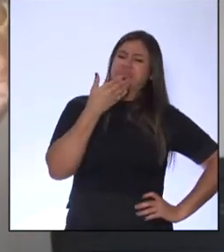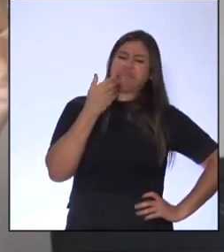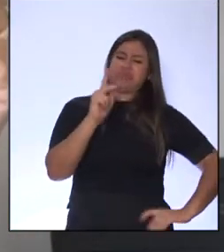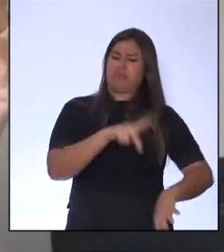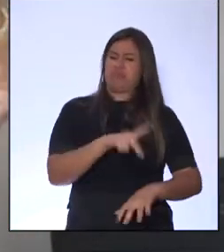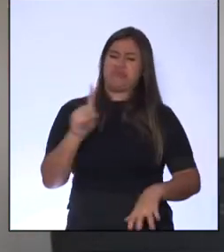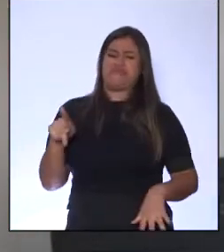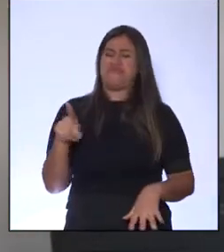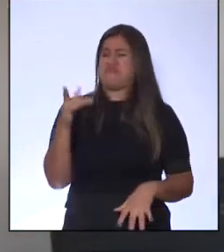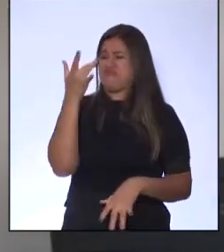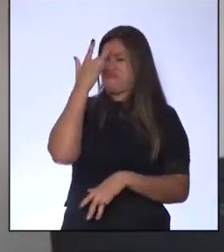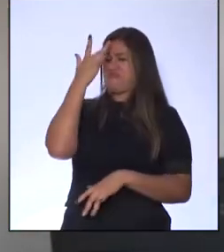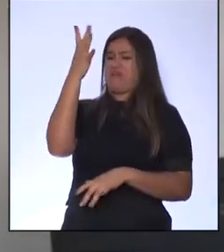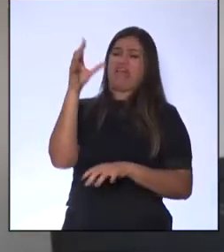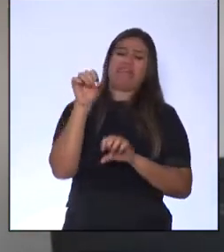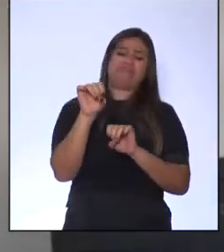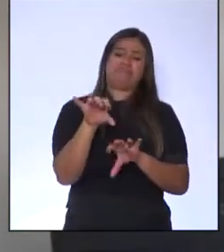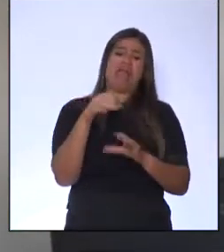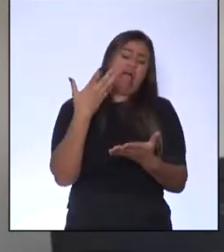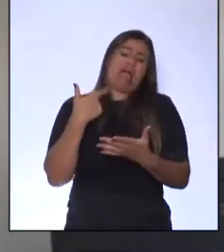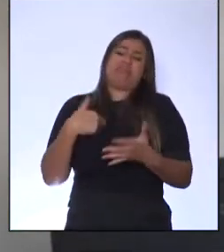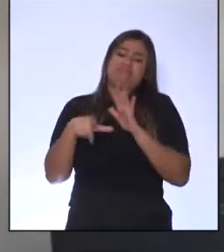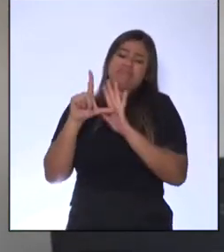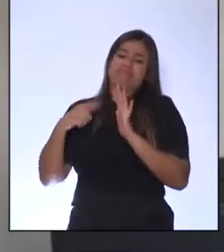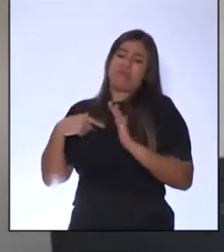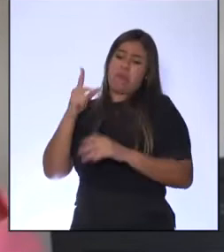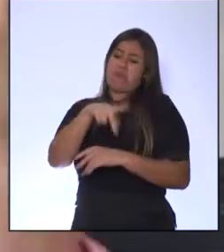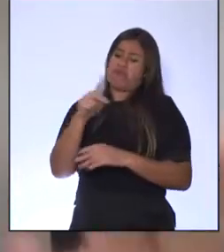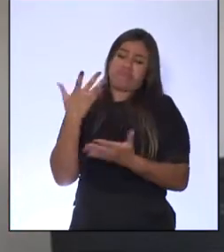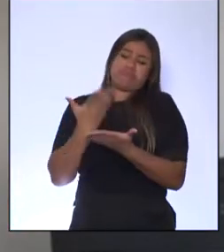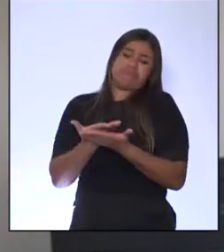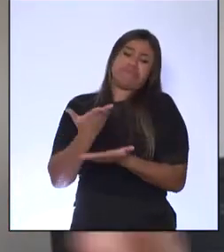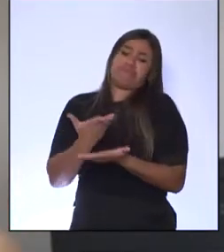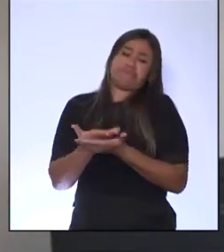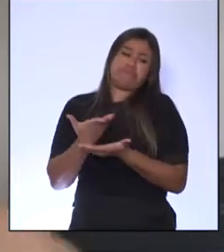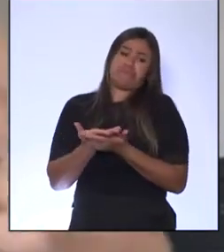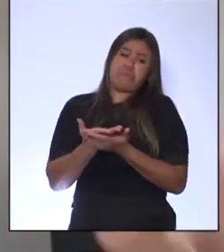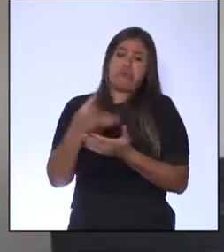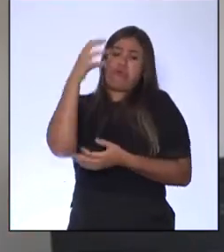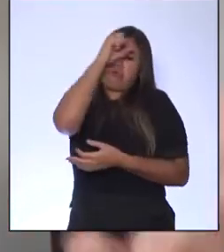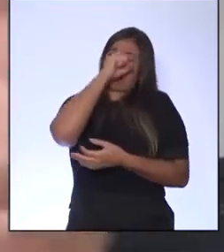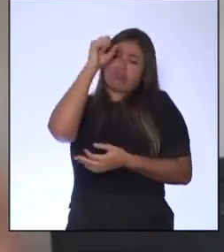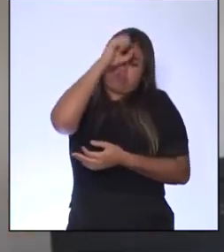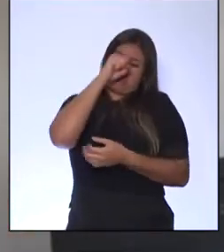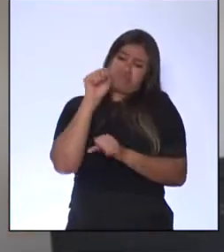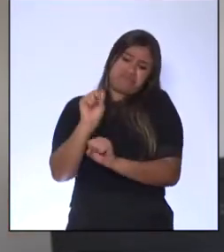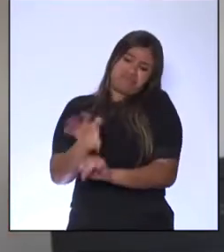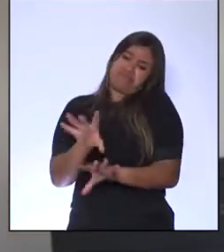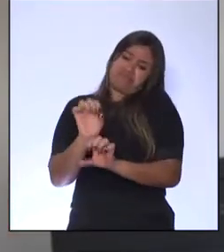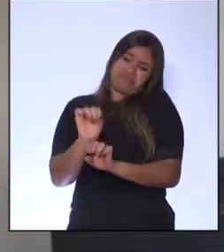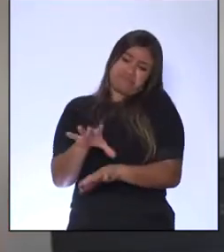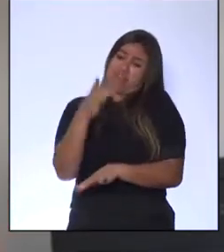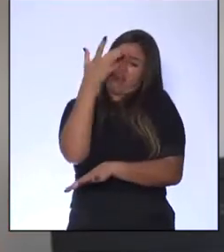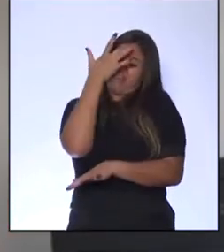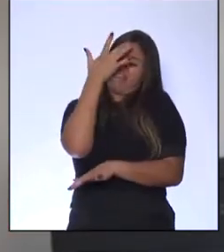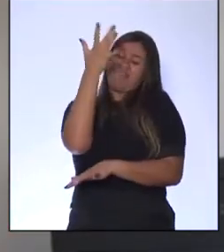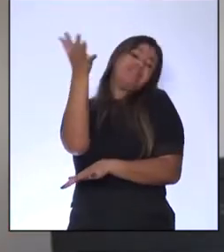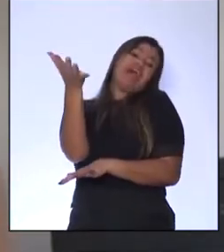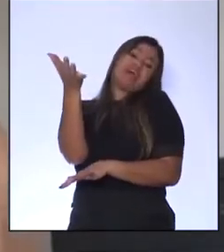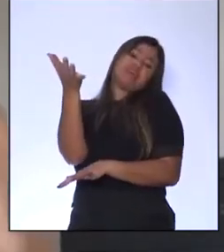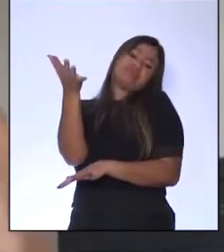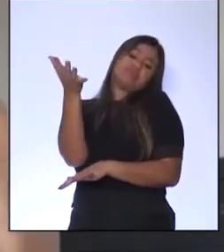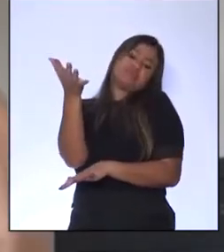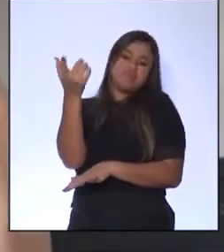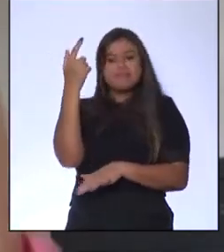é fácil. Você estudou, você aprendeu, você sabe, então, passar aquilo para o aluno, e muitos